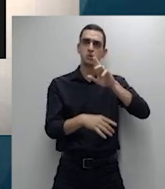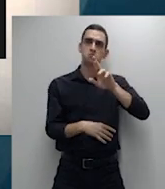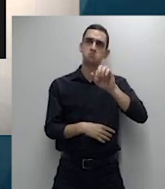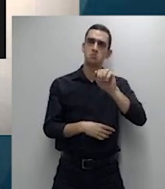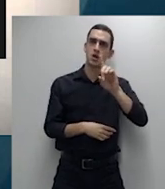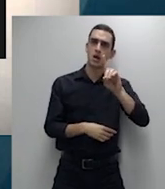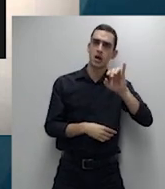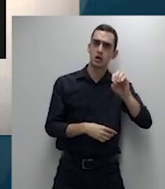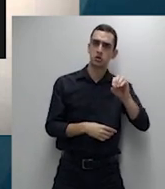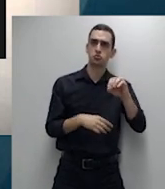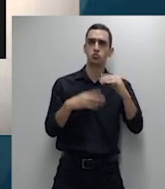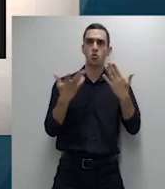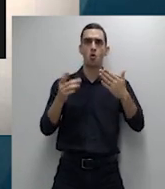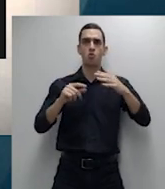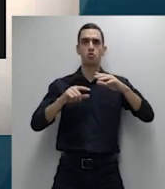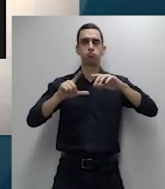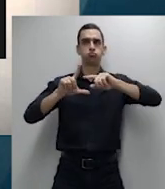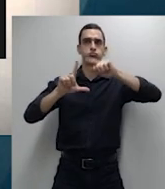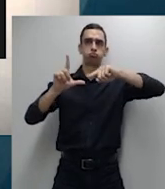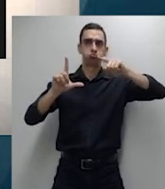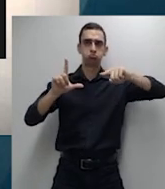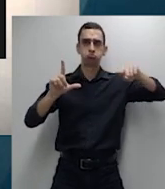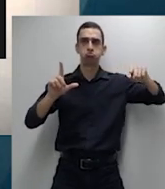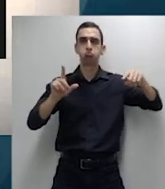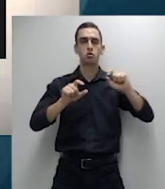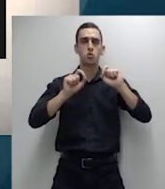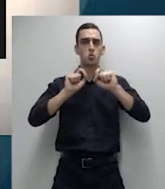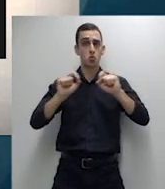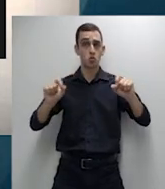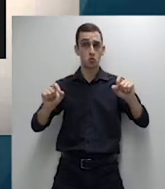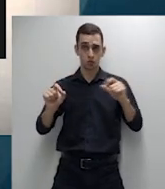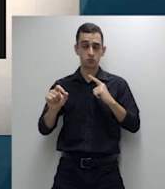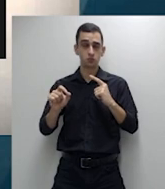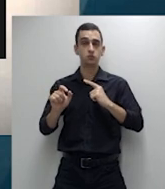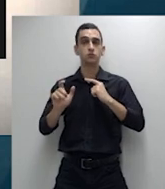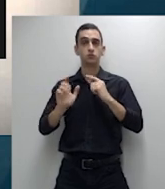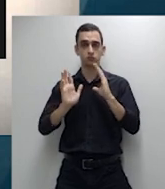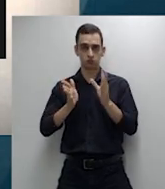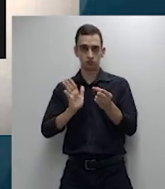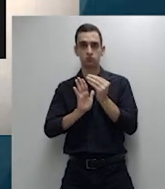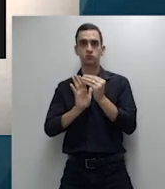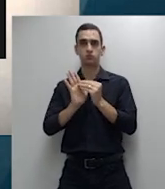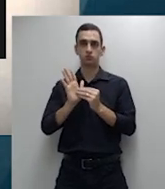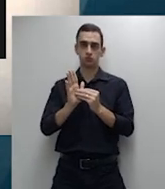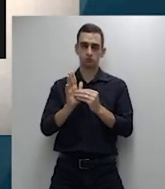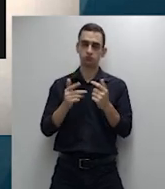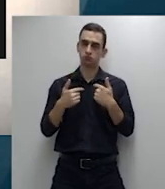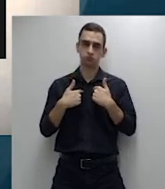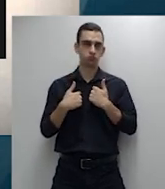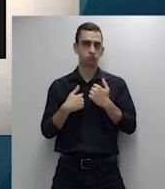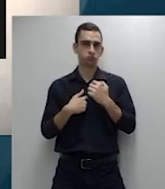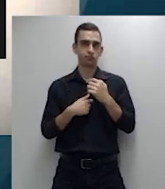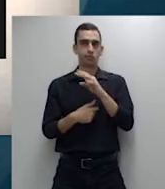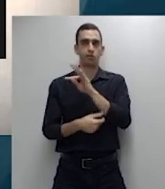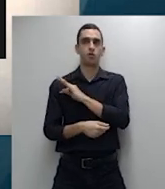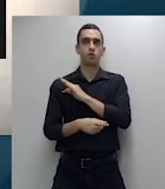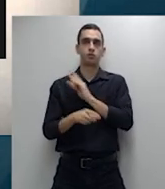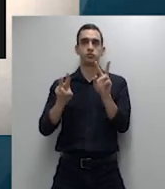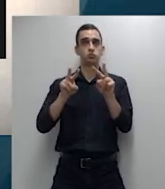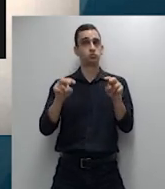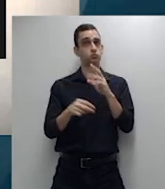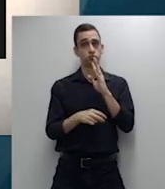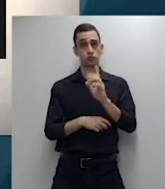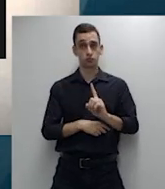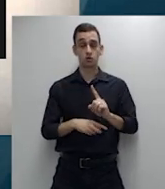carência de é a minha par perfeito para dizer exatamente Que tipo de frequência acima de fato de uma via que se